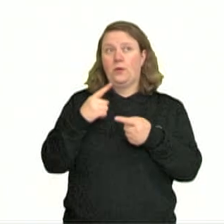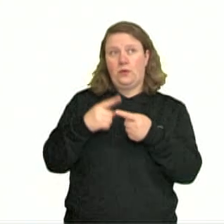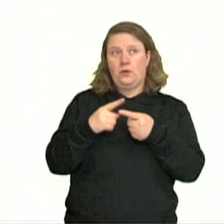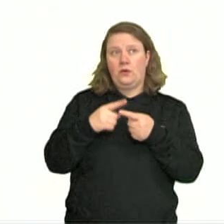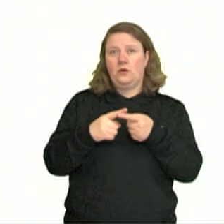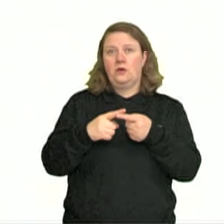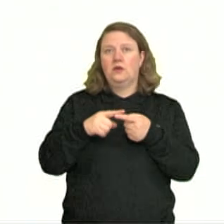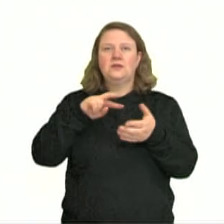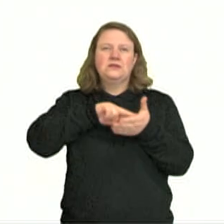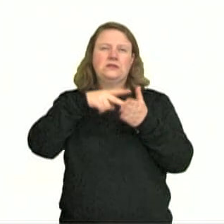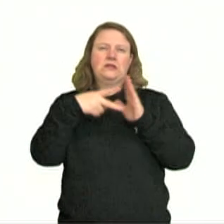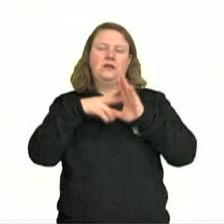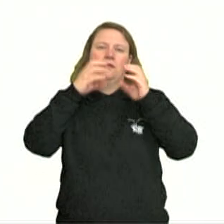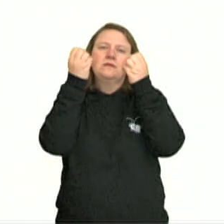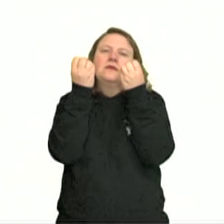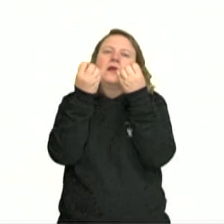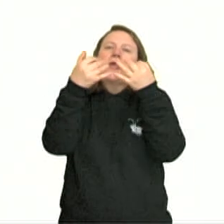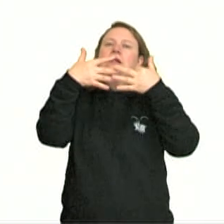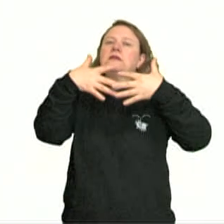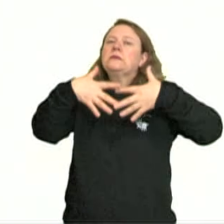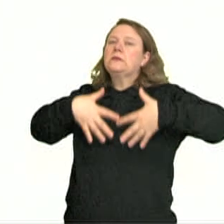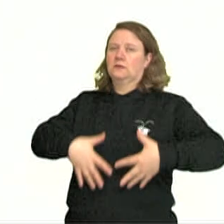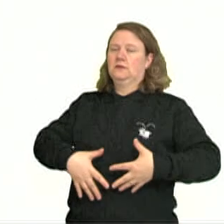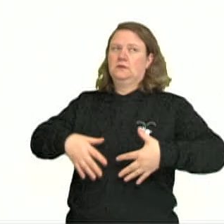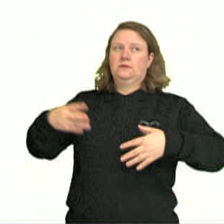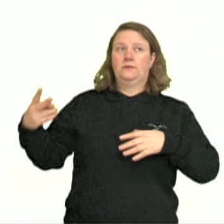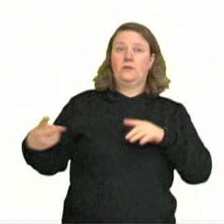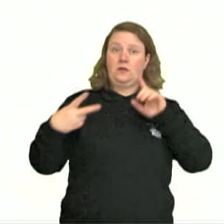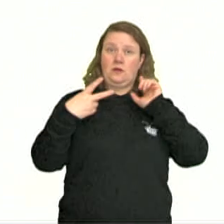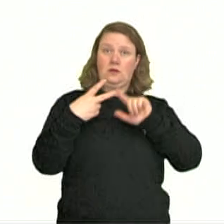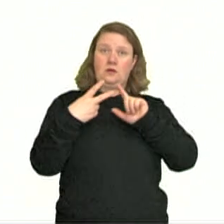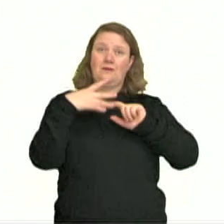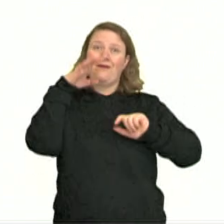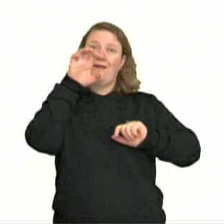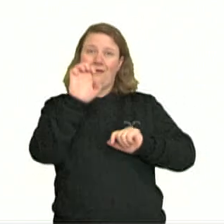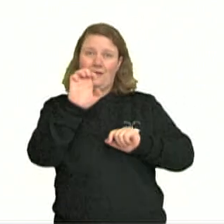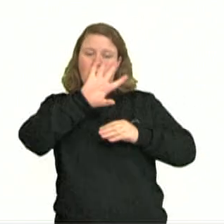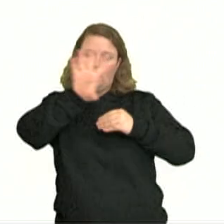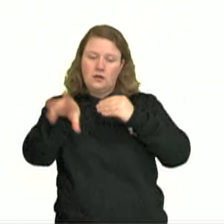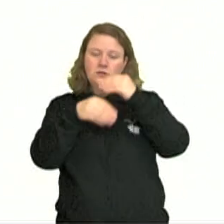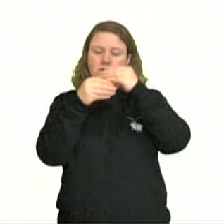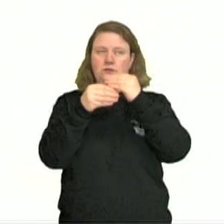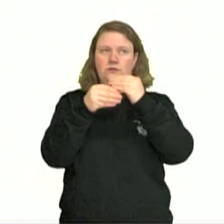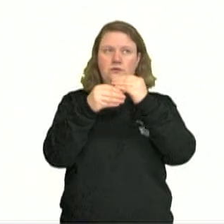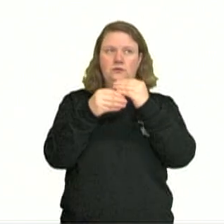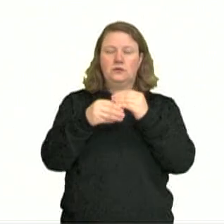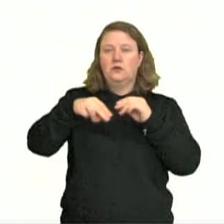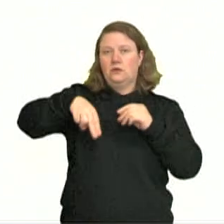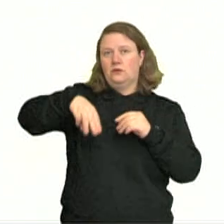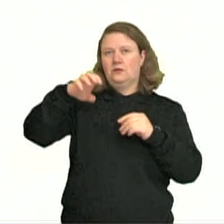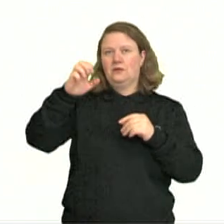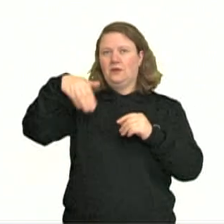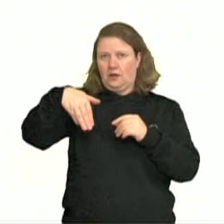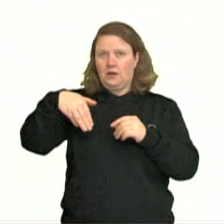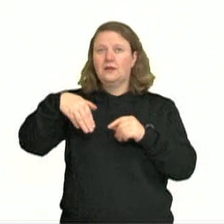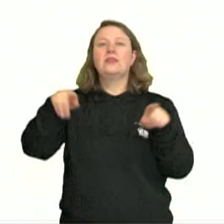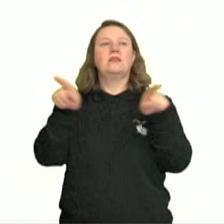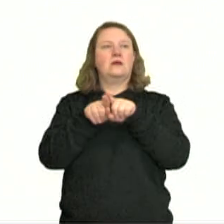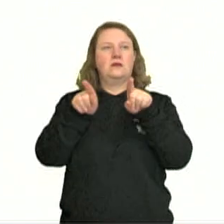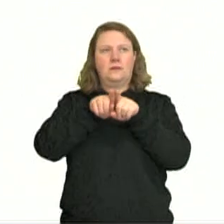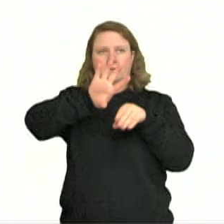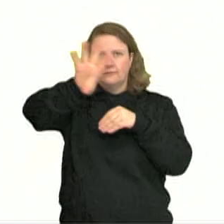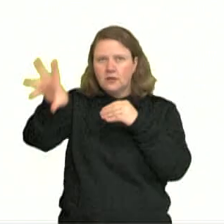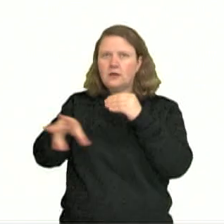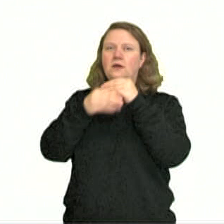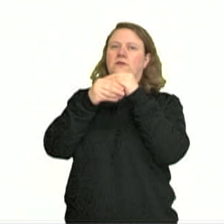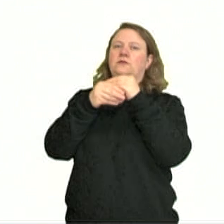uma explicação, né? O e adiciona, acrescenta e o nem também, né? Essa sequência